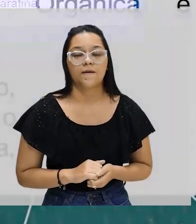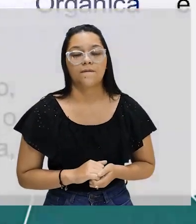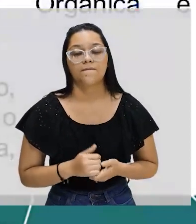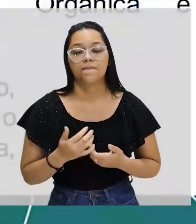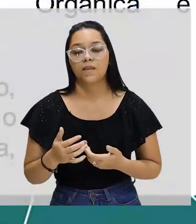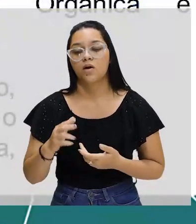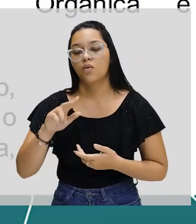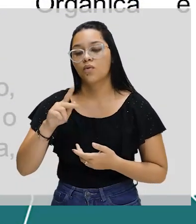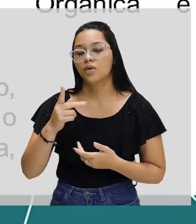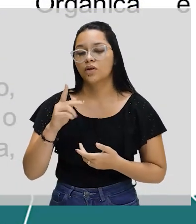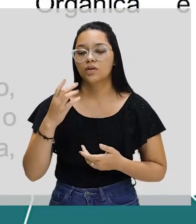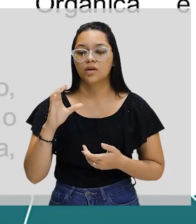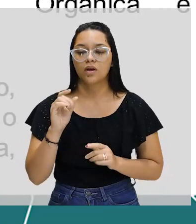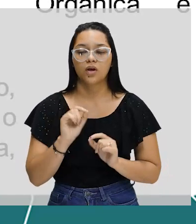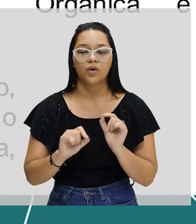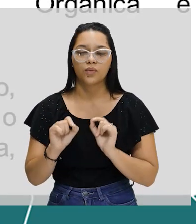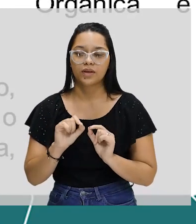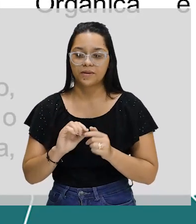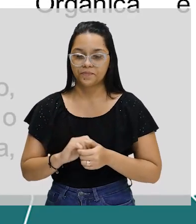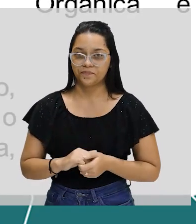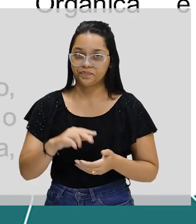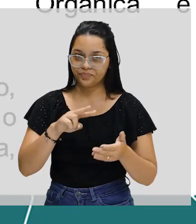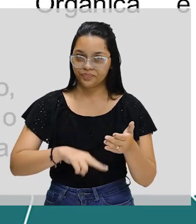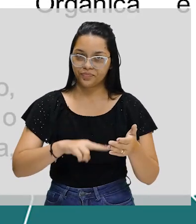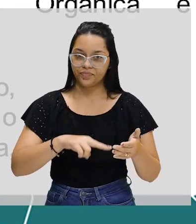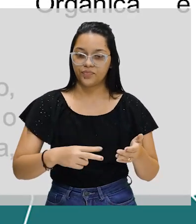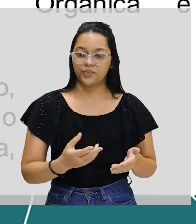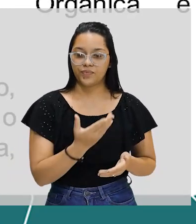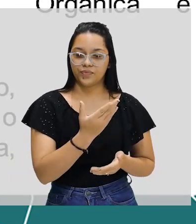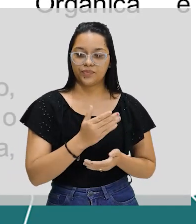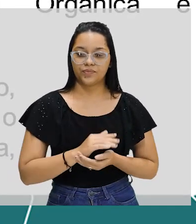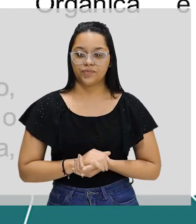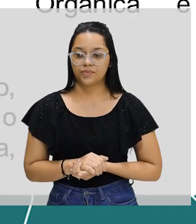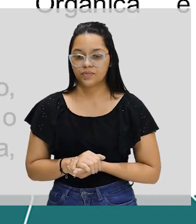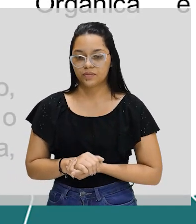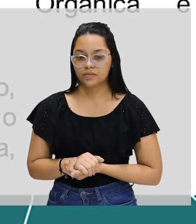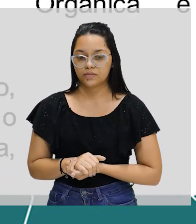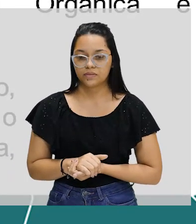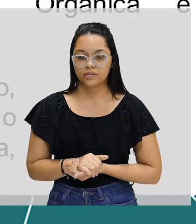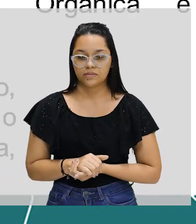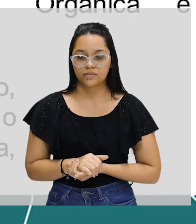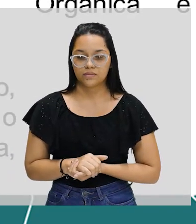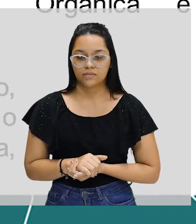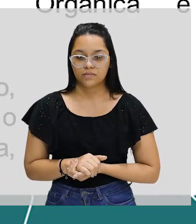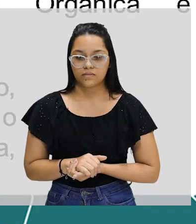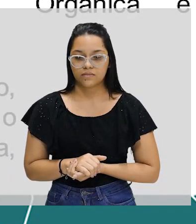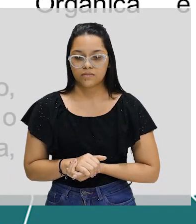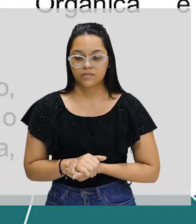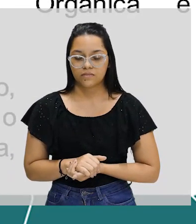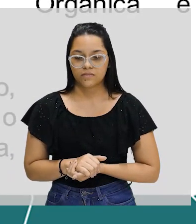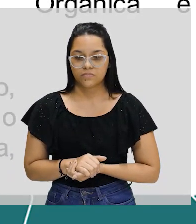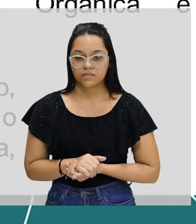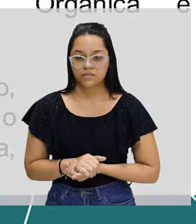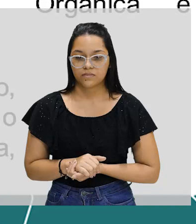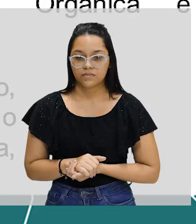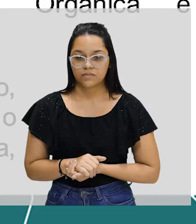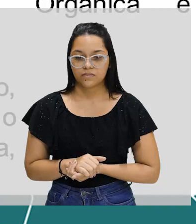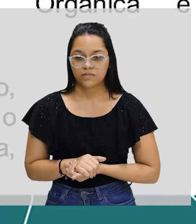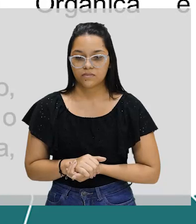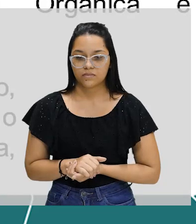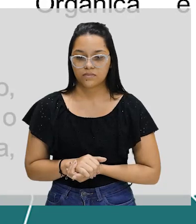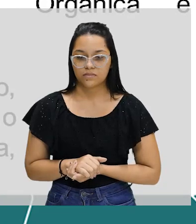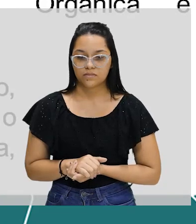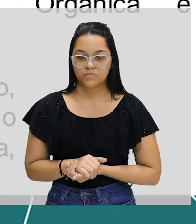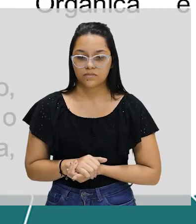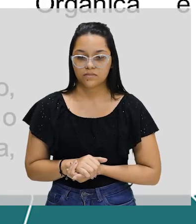Então, hidrocarbonetos, os hidrocarbonetos são um grupo de compostos orgânicos que possui apenas átomos